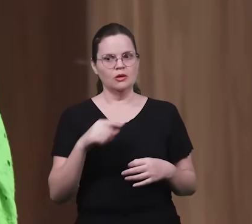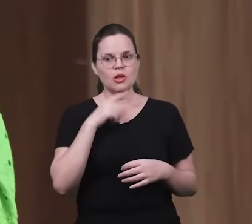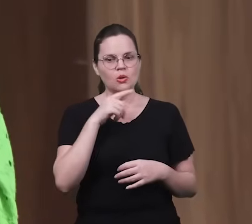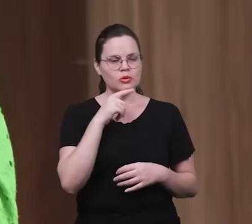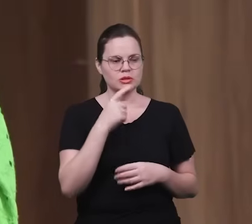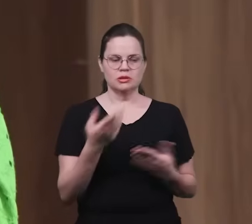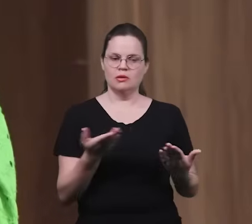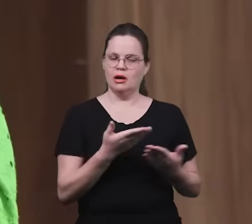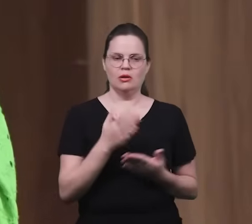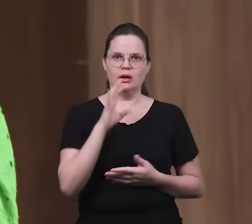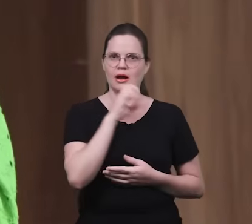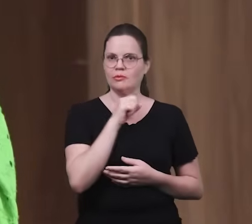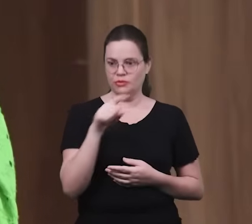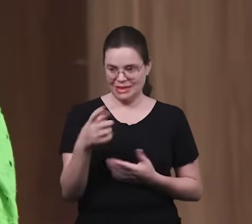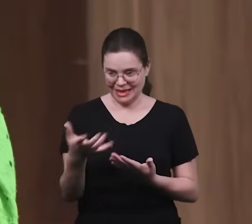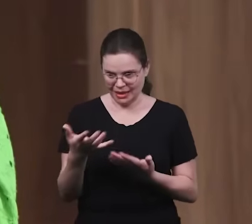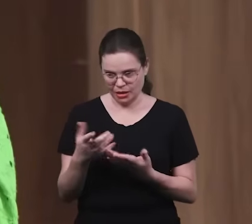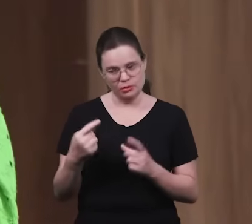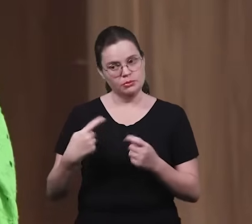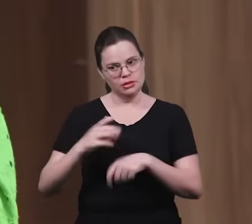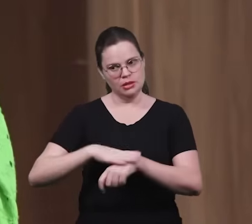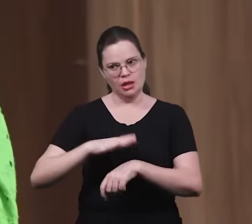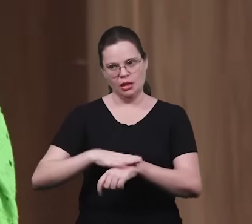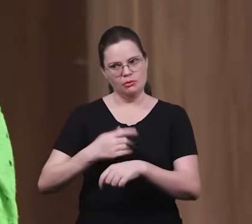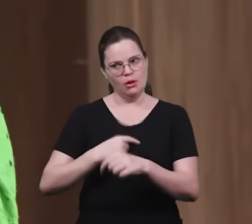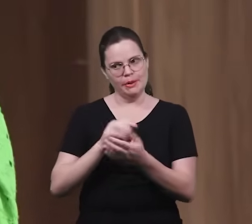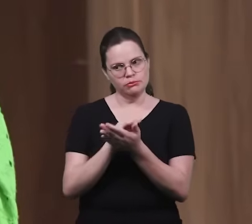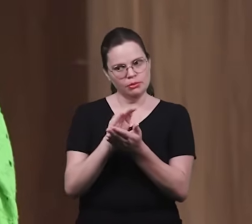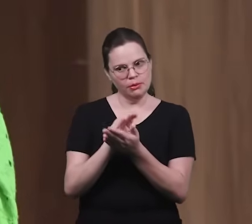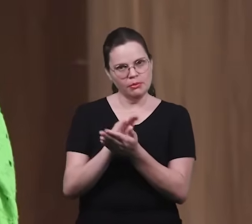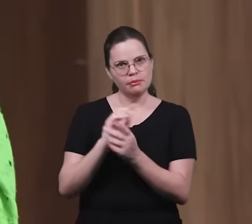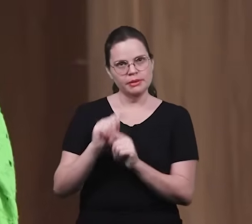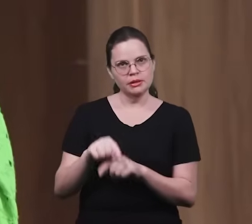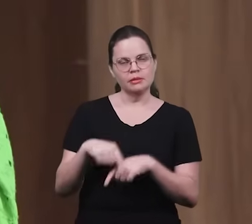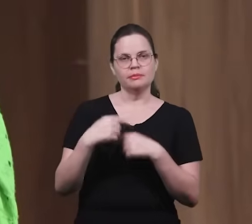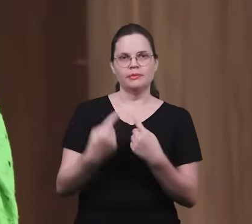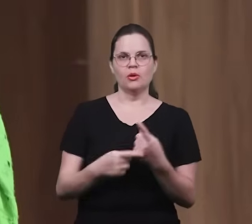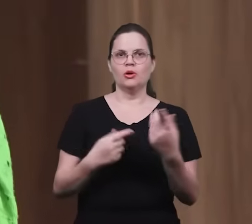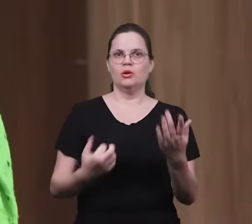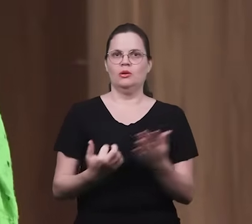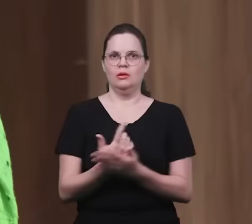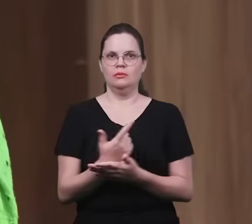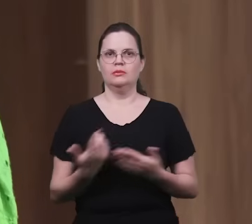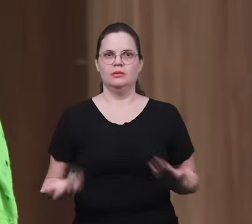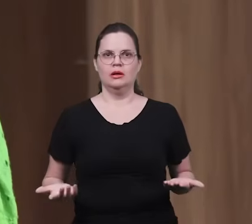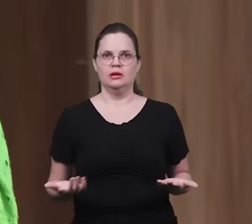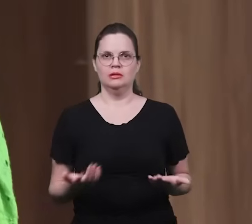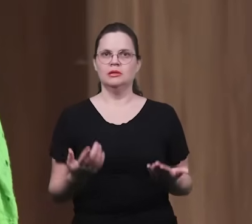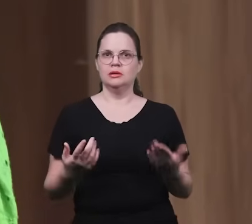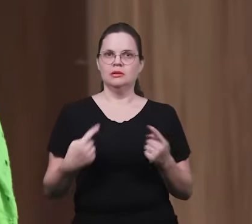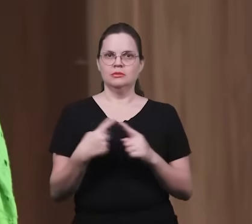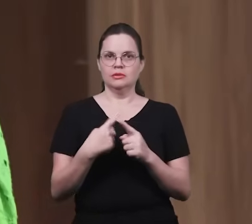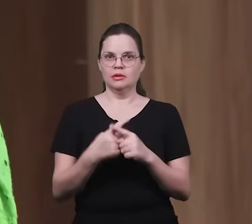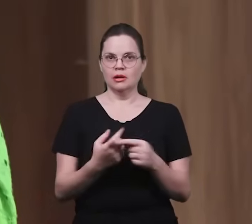consigo de uma hora para outra. Preciso de um tempo, né? Então, para para compras maiores, a gente